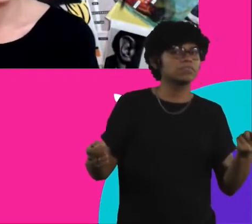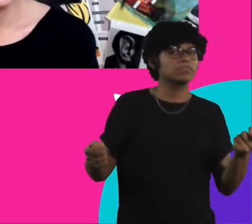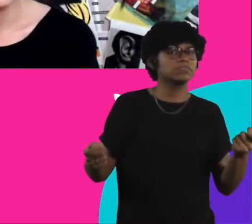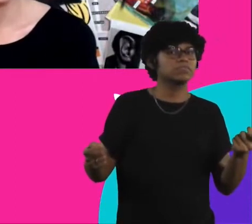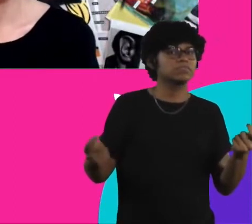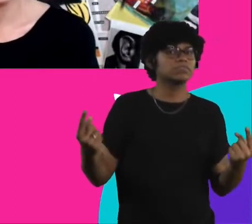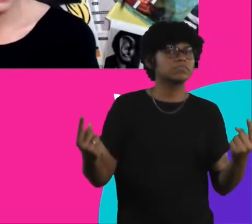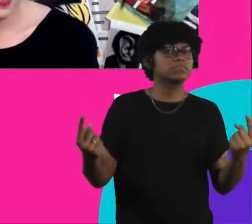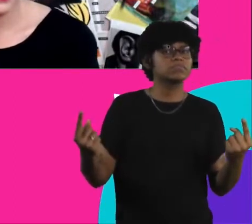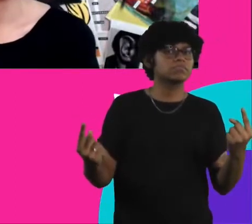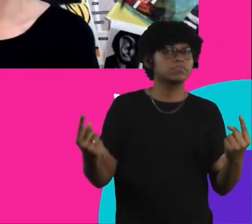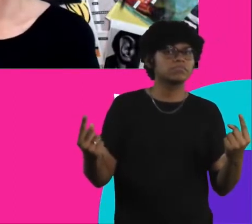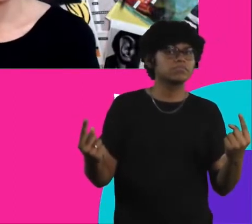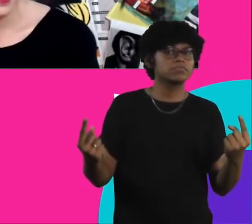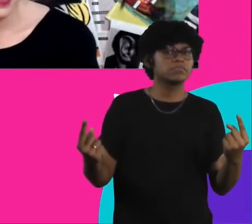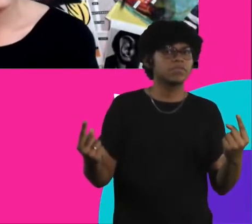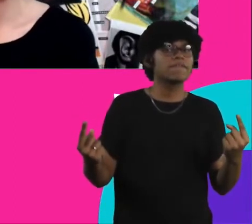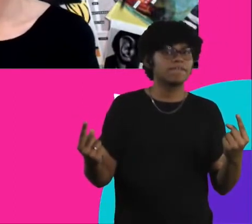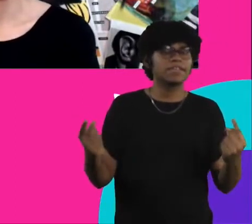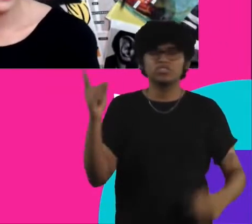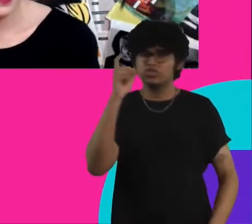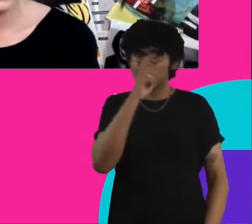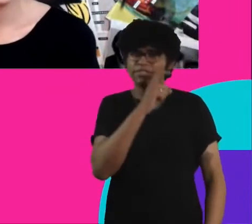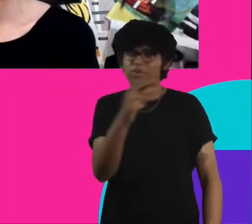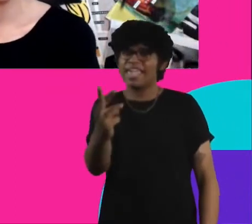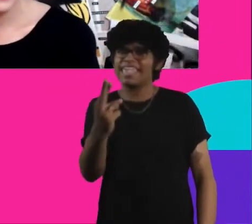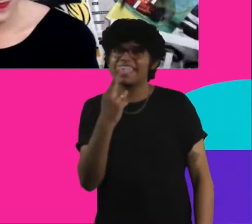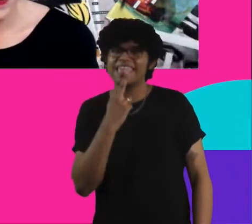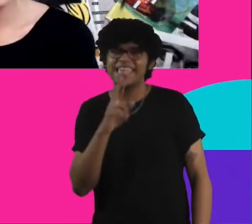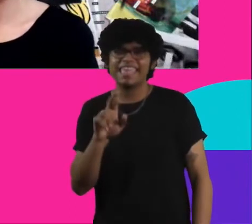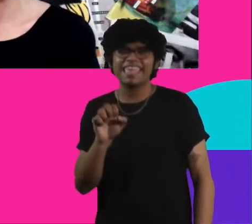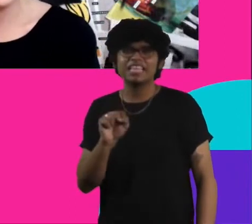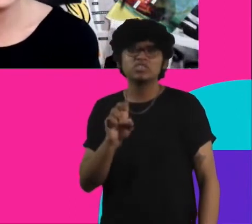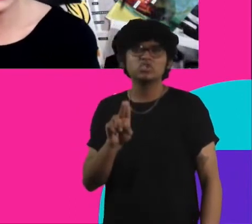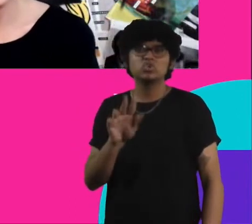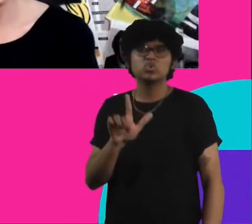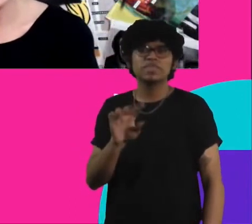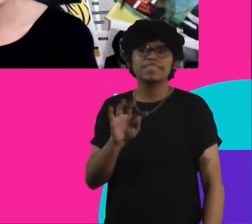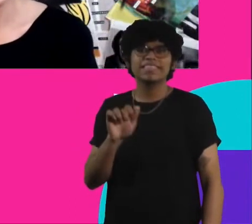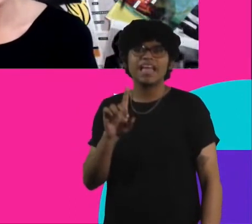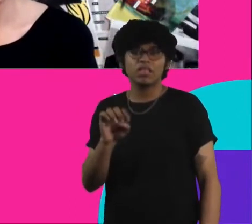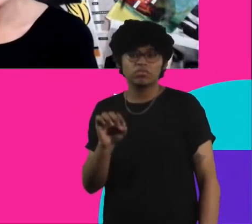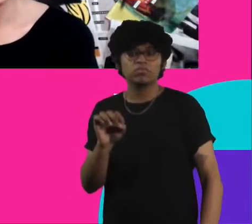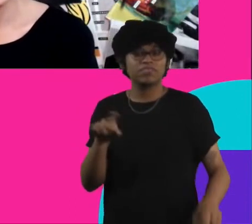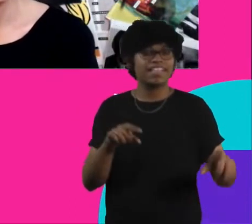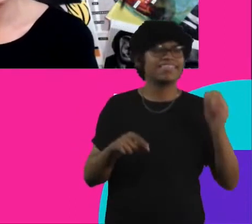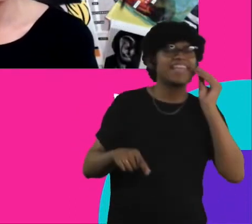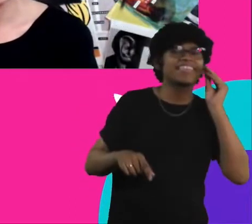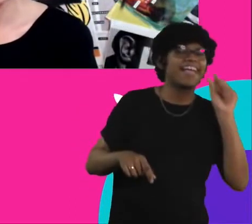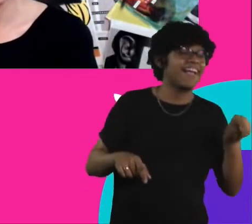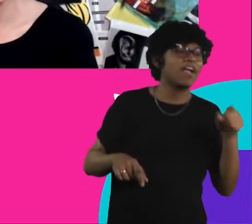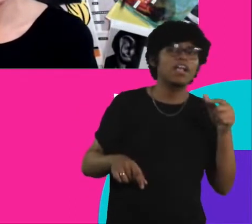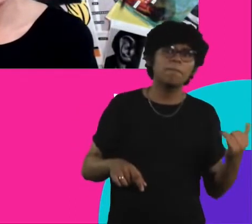gente diviniza o resultado, o gesto de tentar. O tentar.